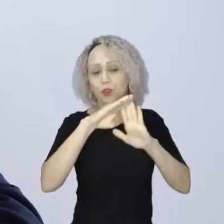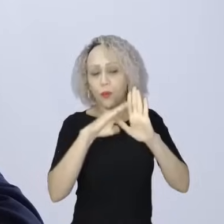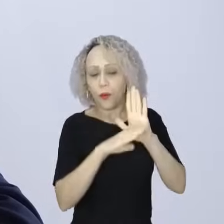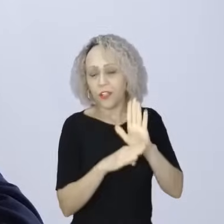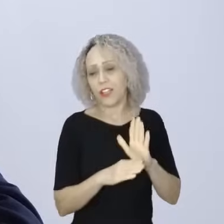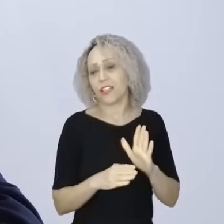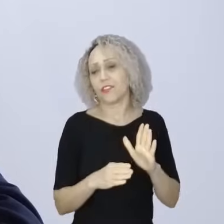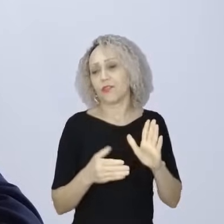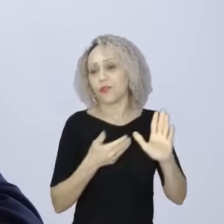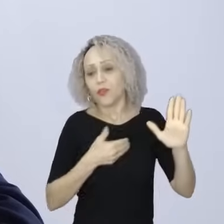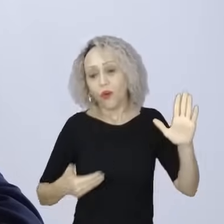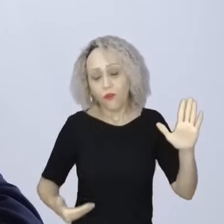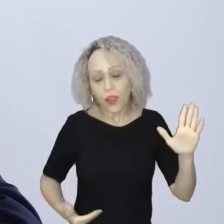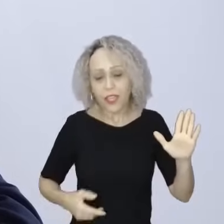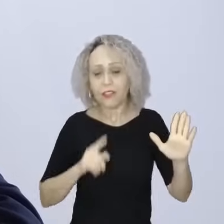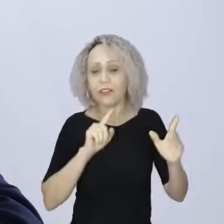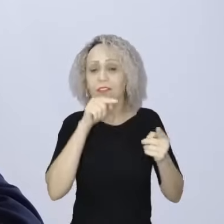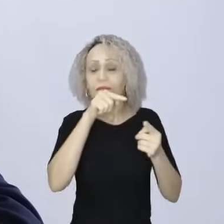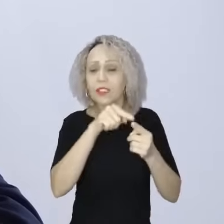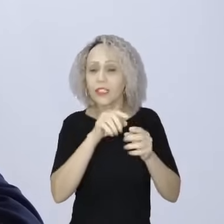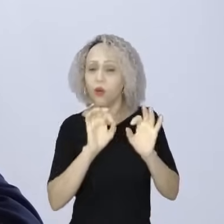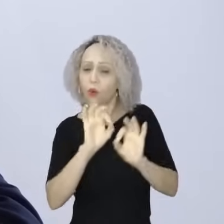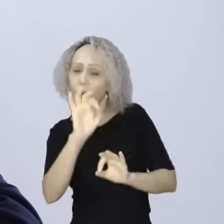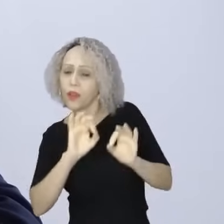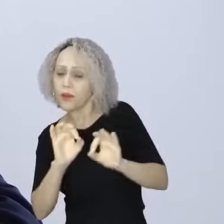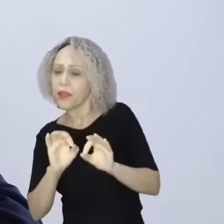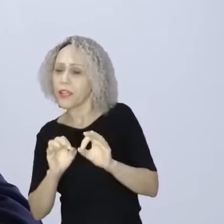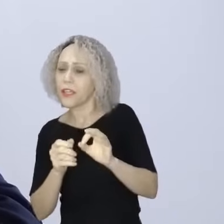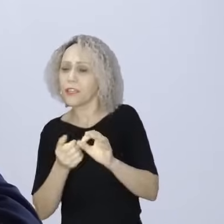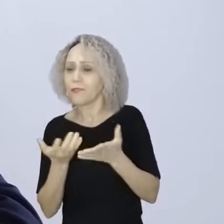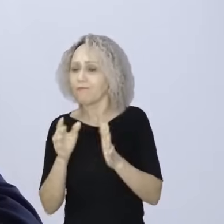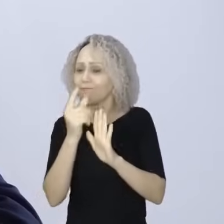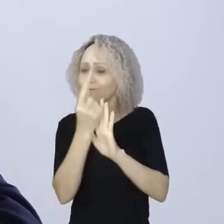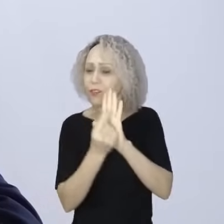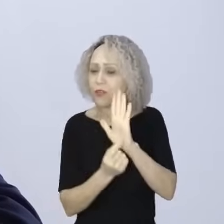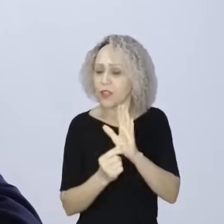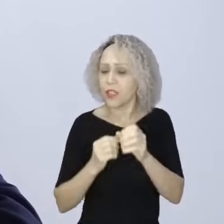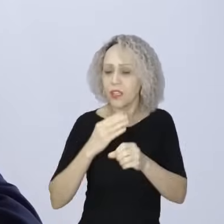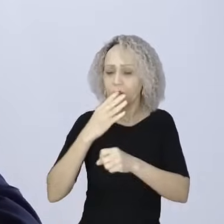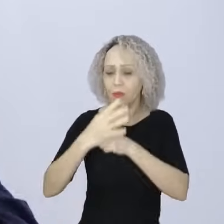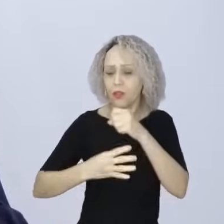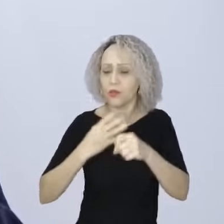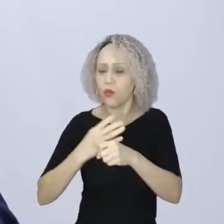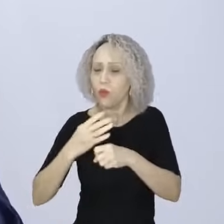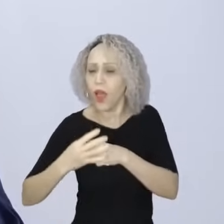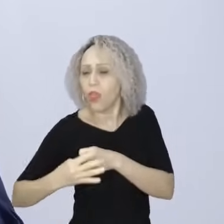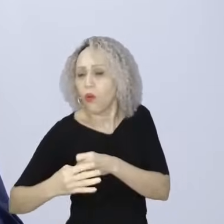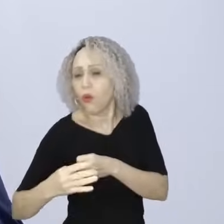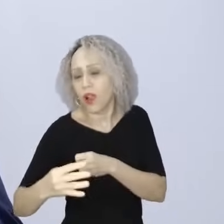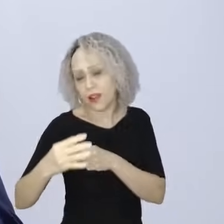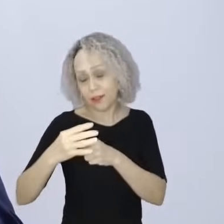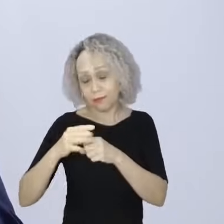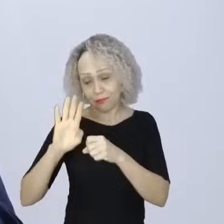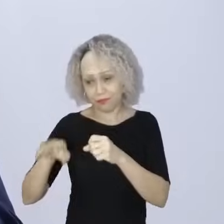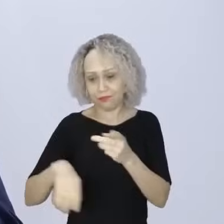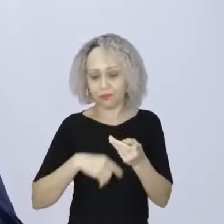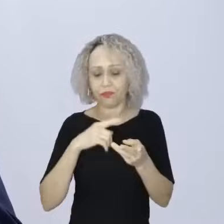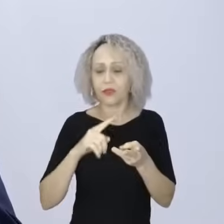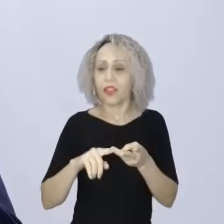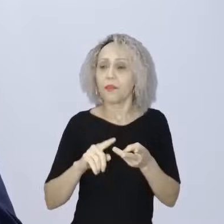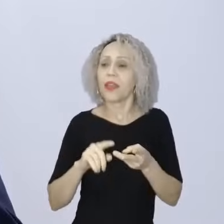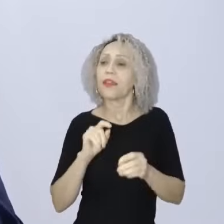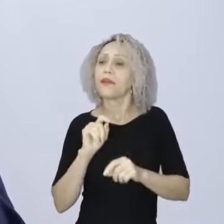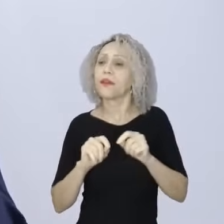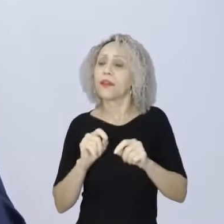para o planejamento e o orçamento dos próximos 4 anos. Em relação ao mundo do trabalho, que também